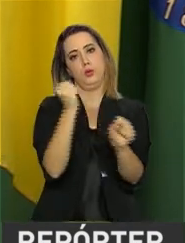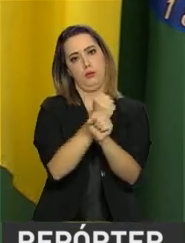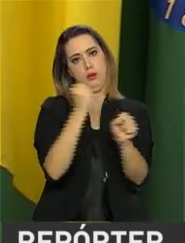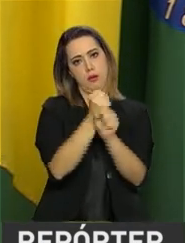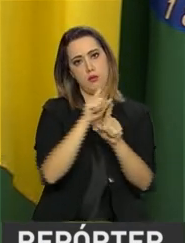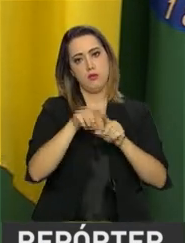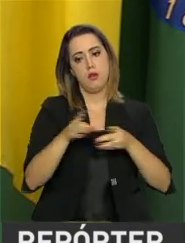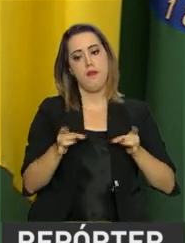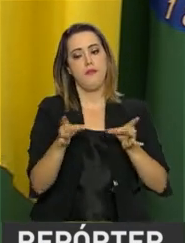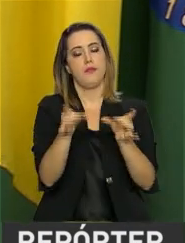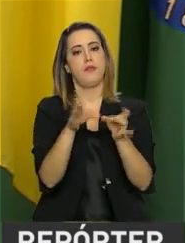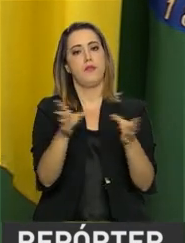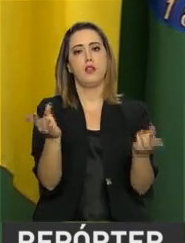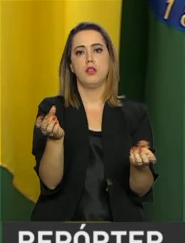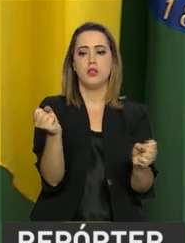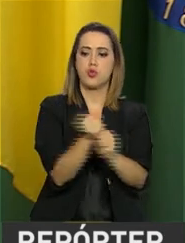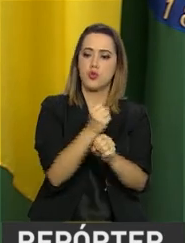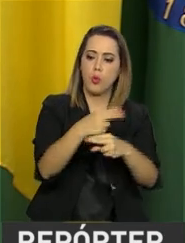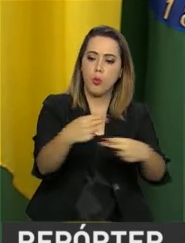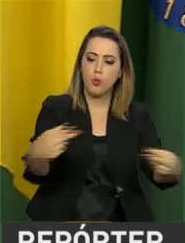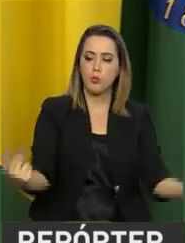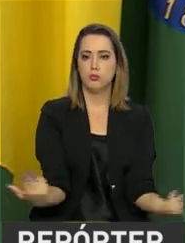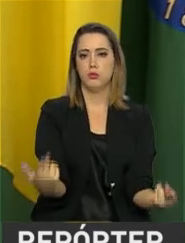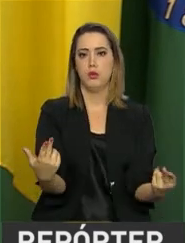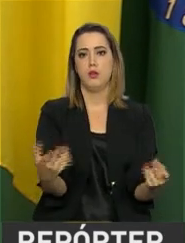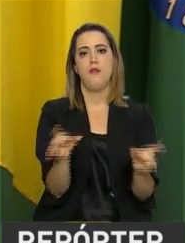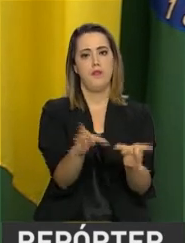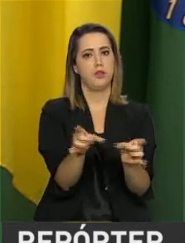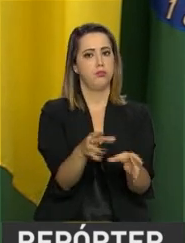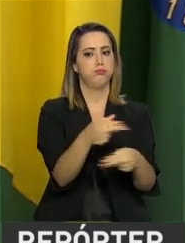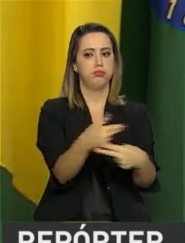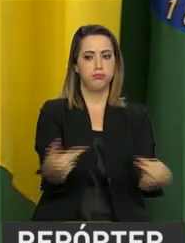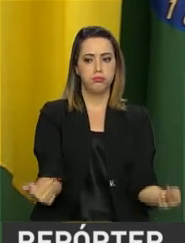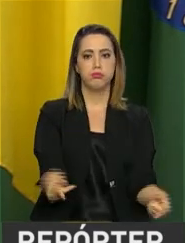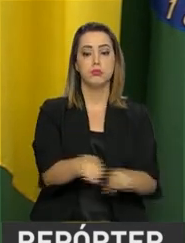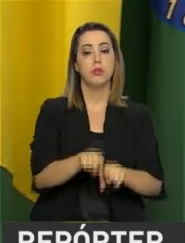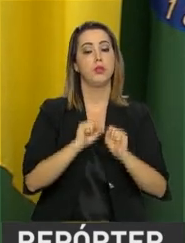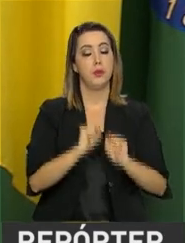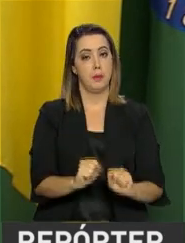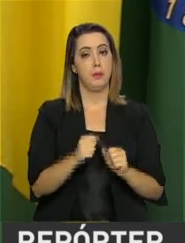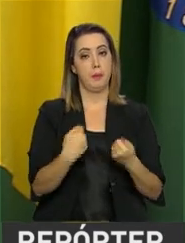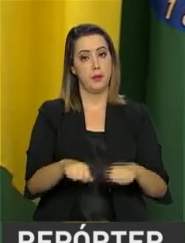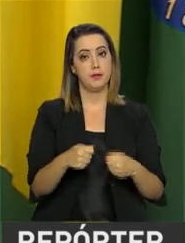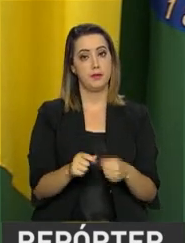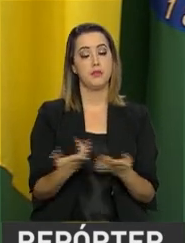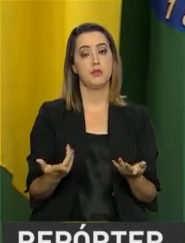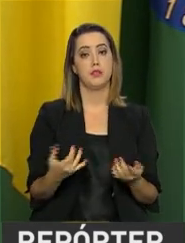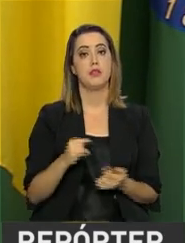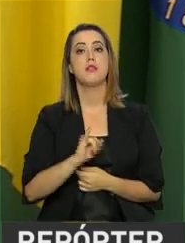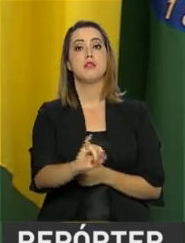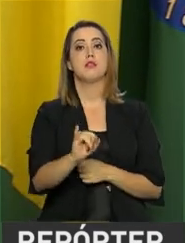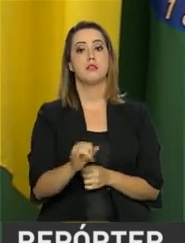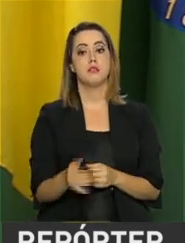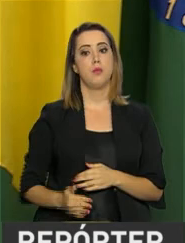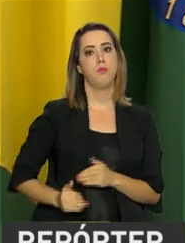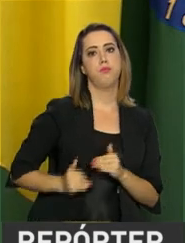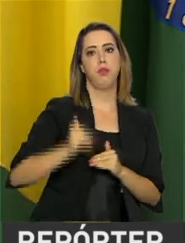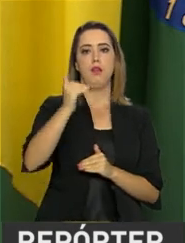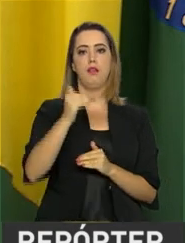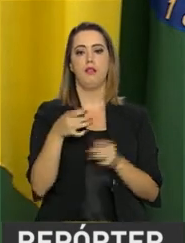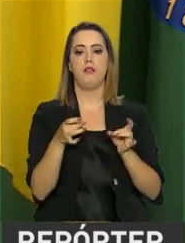venda do material de construção porque é interessante quando como foi dito aqui quando aumenta a venda de materiais de construção